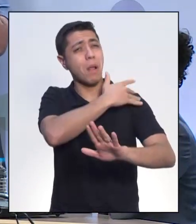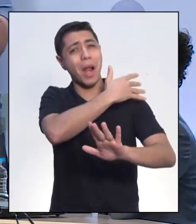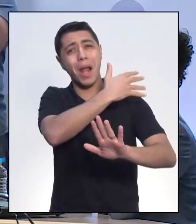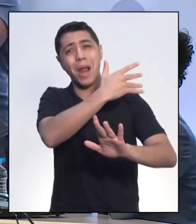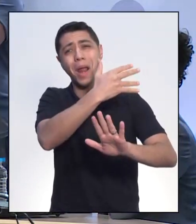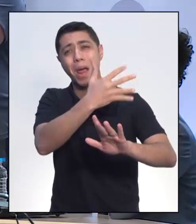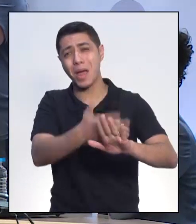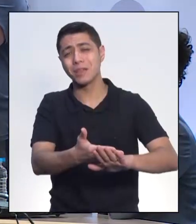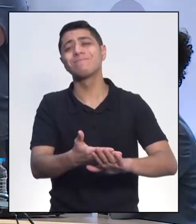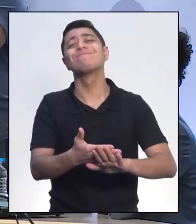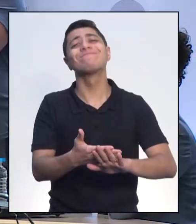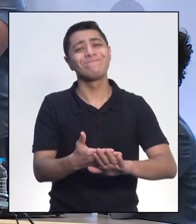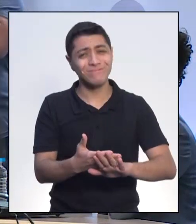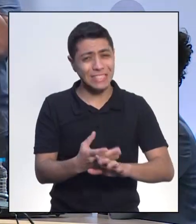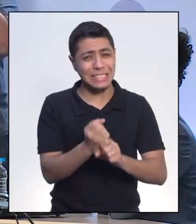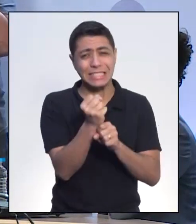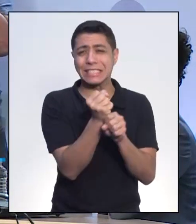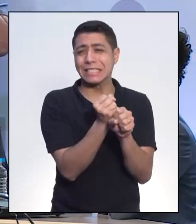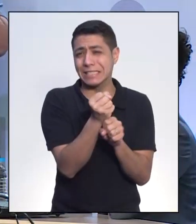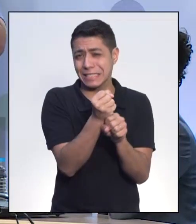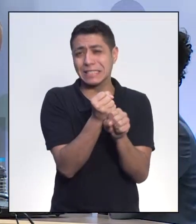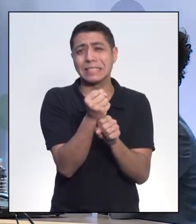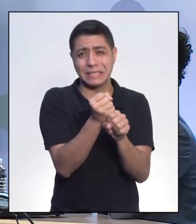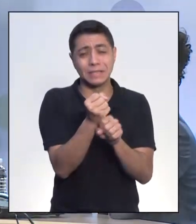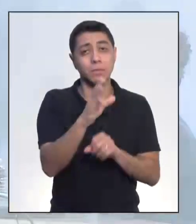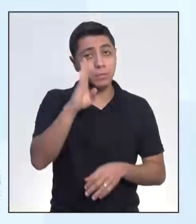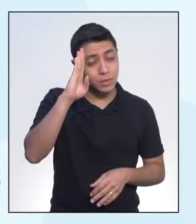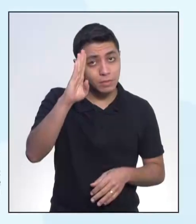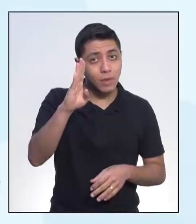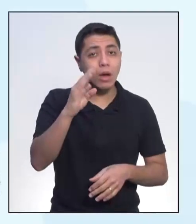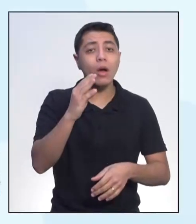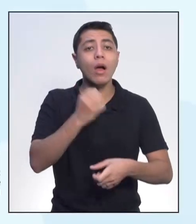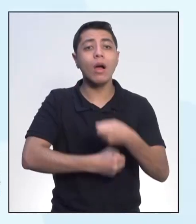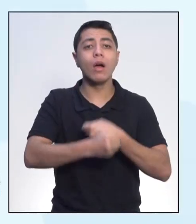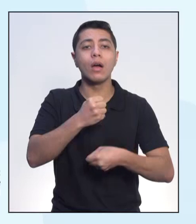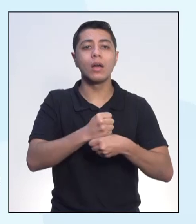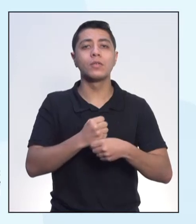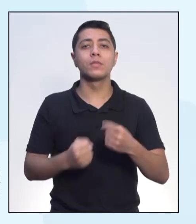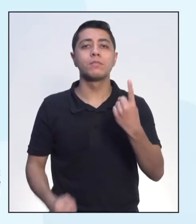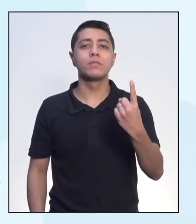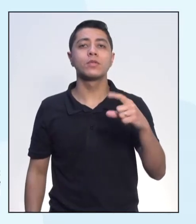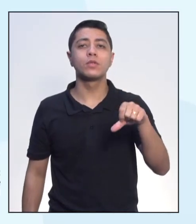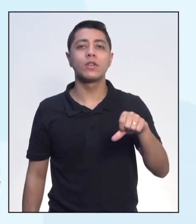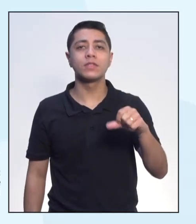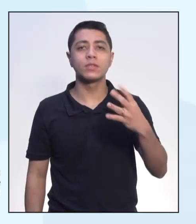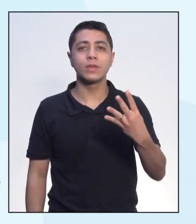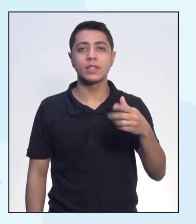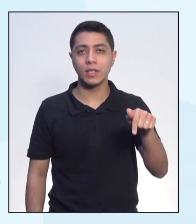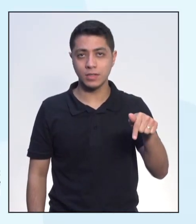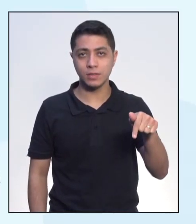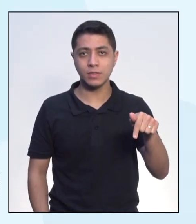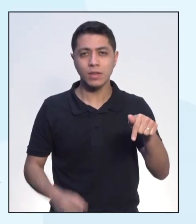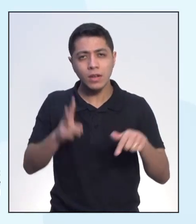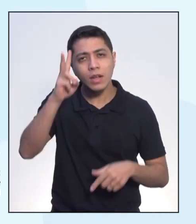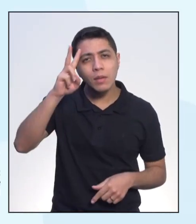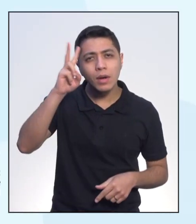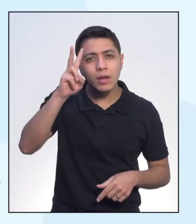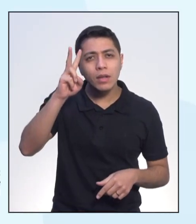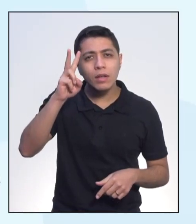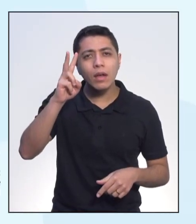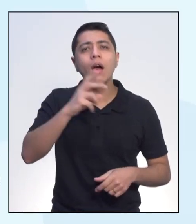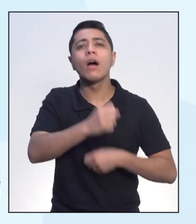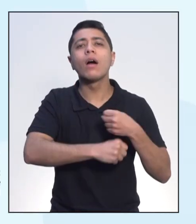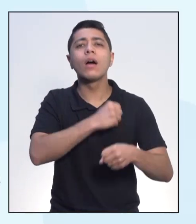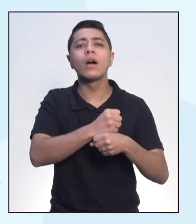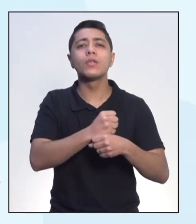começar, né, pelo mapa aí, a situação de 1947, né, porque lembrando que até 1947 a Palestina tinha o